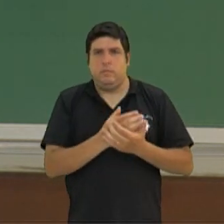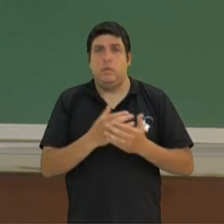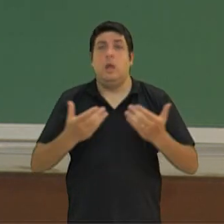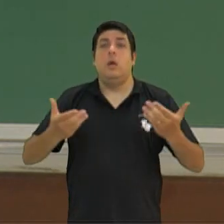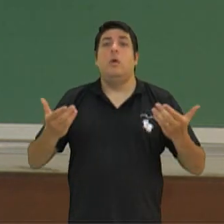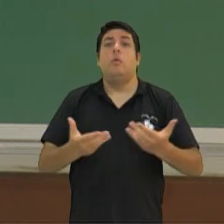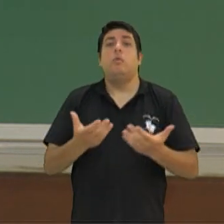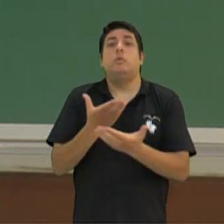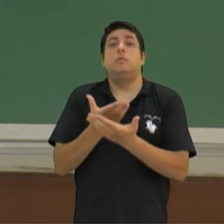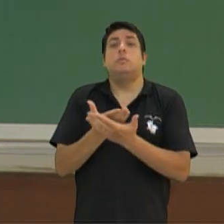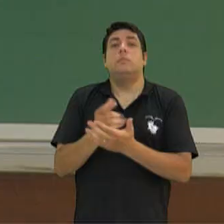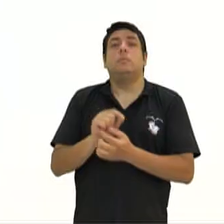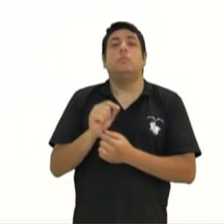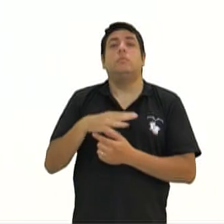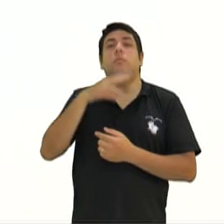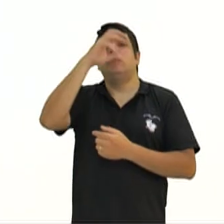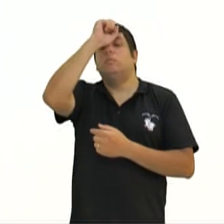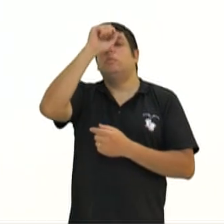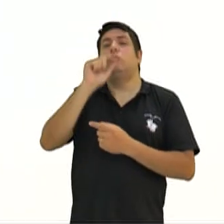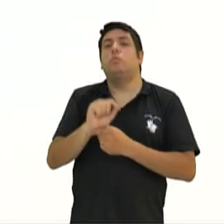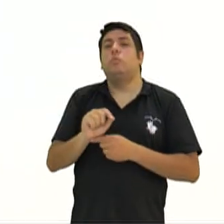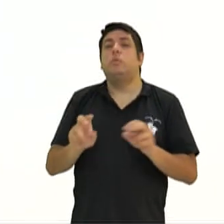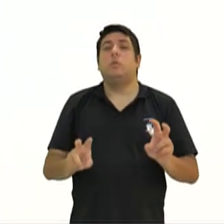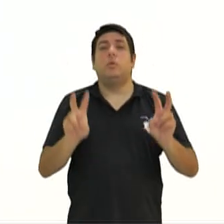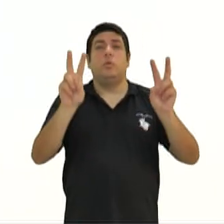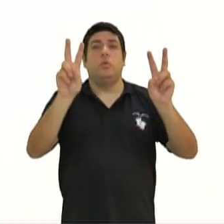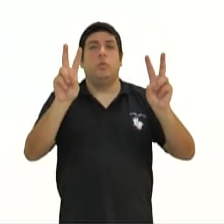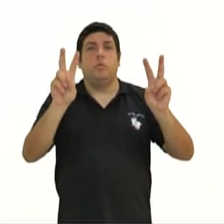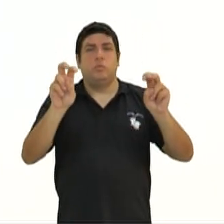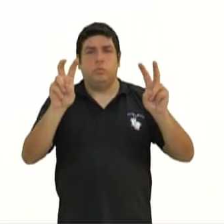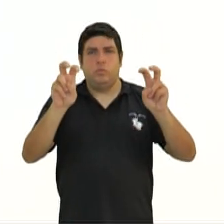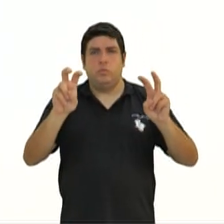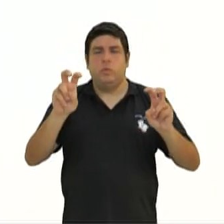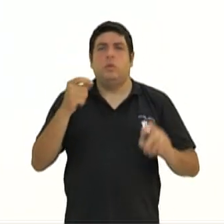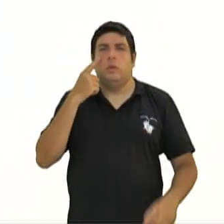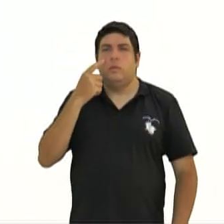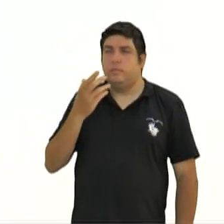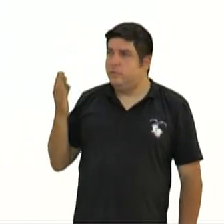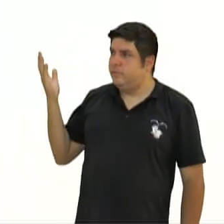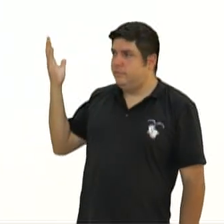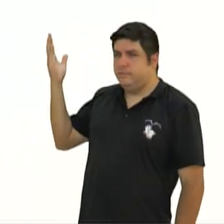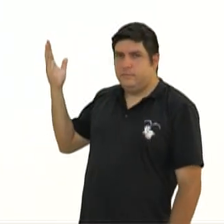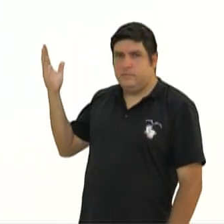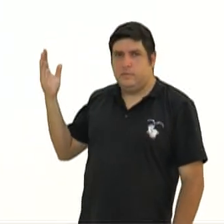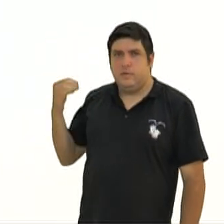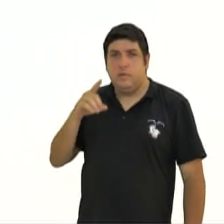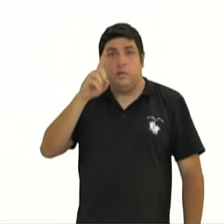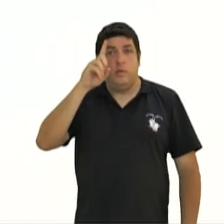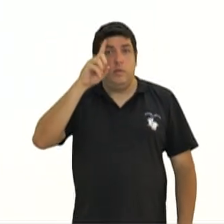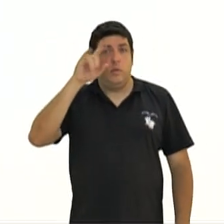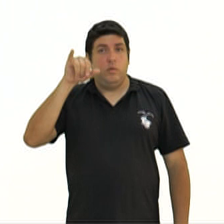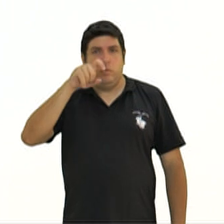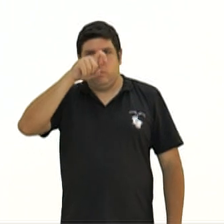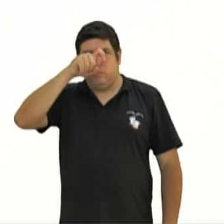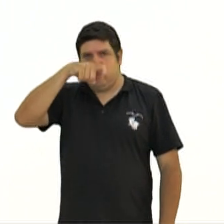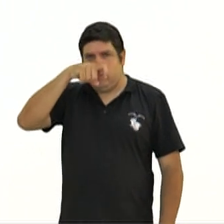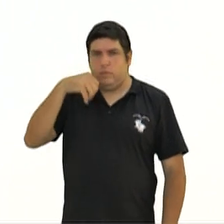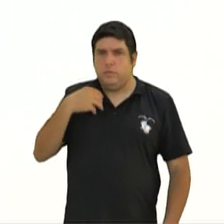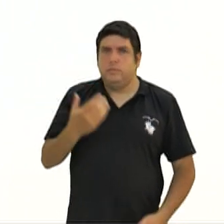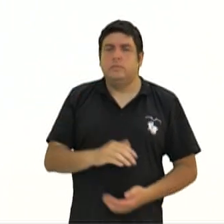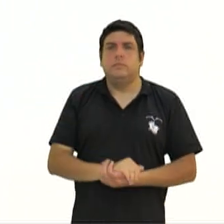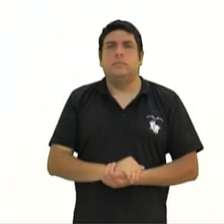hoje, na aula de hoje, o título da nossa aula é o Halloween, né? Já que estamos justamente nessa